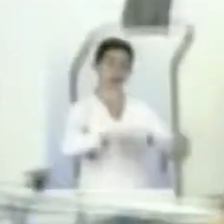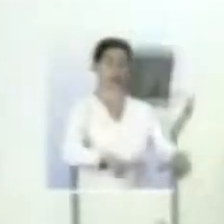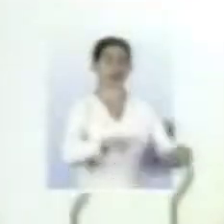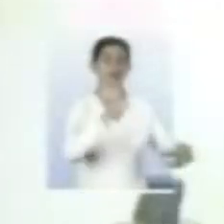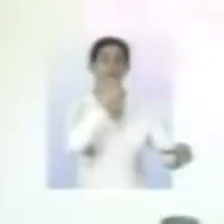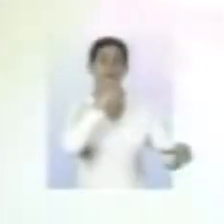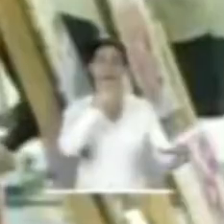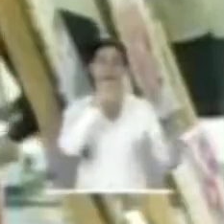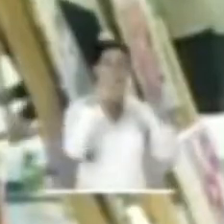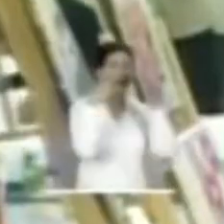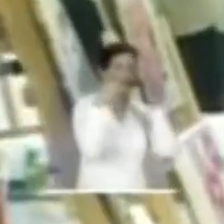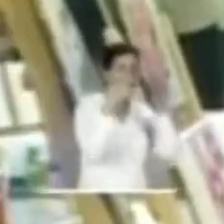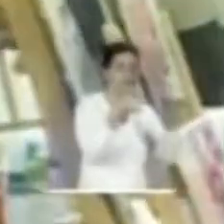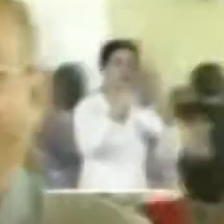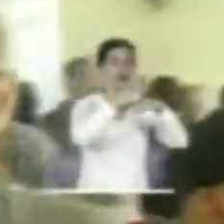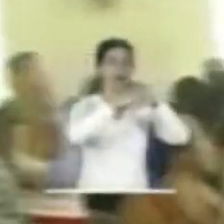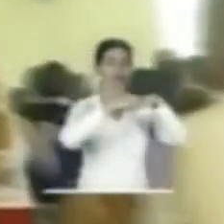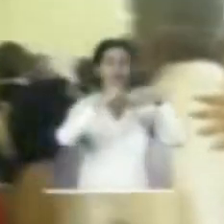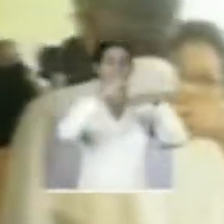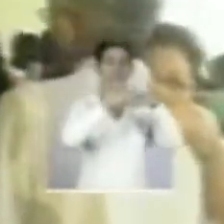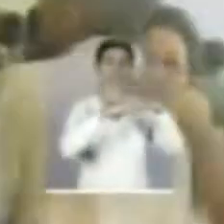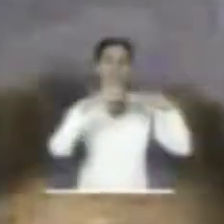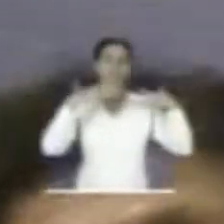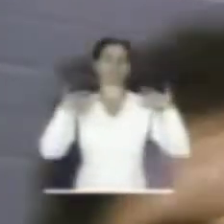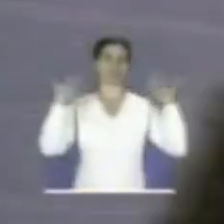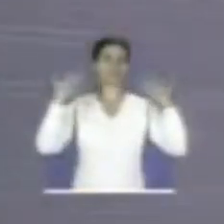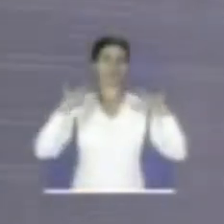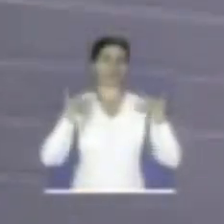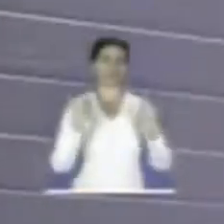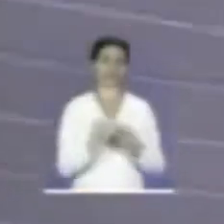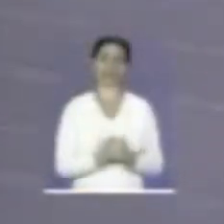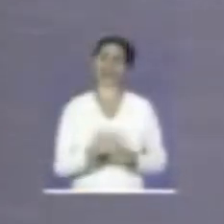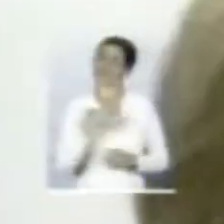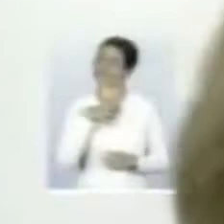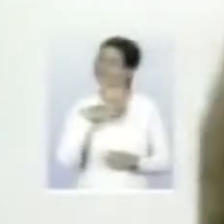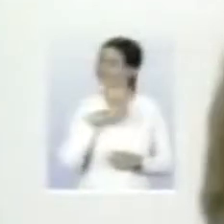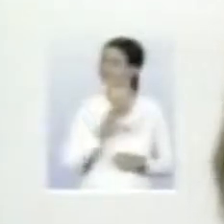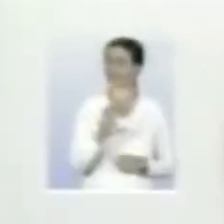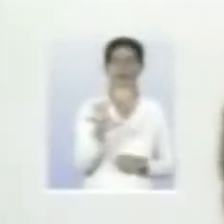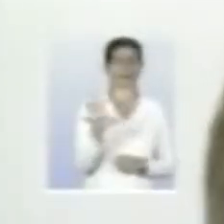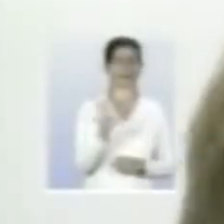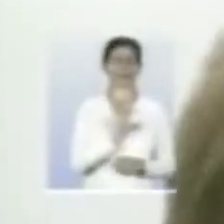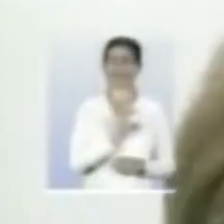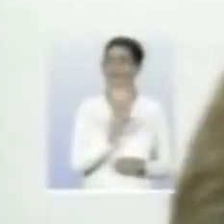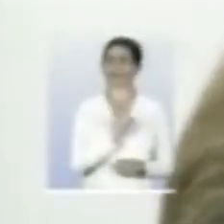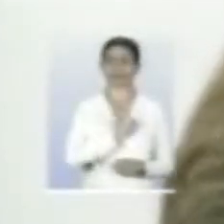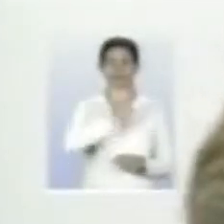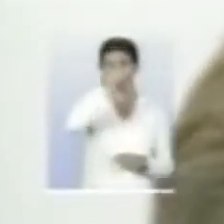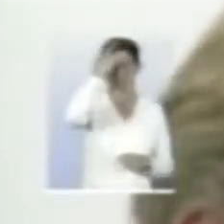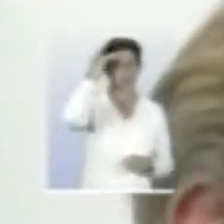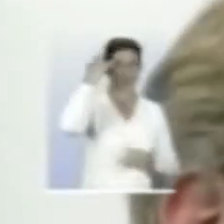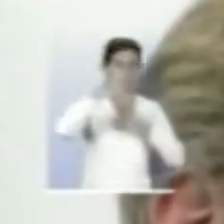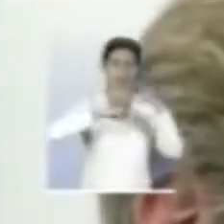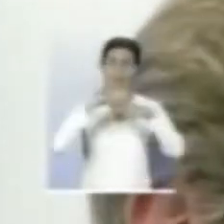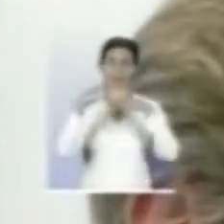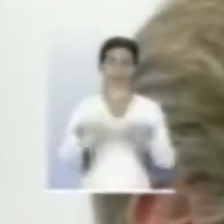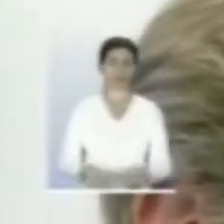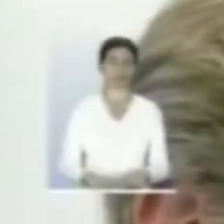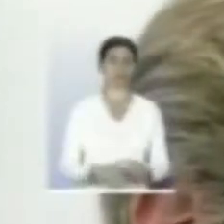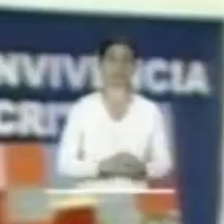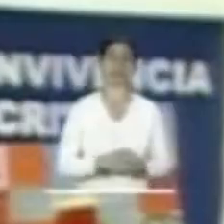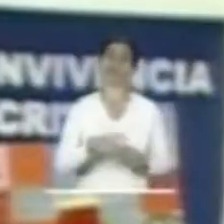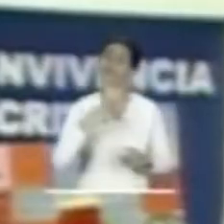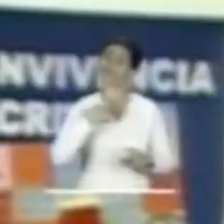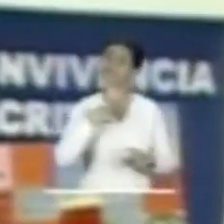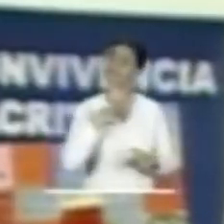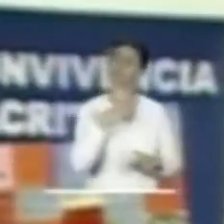idosos. Um lugar de atenção, carinho e muita alegria. Eu me sinto muito, muito bem aqui. São uns amores as pessoas que trabalham